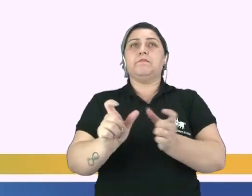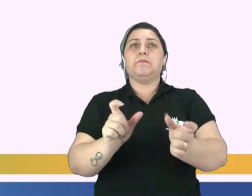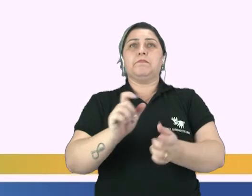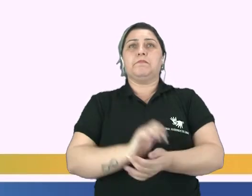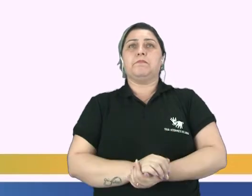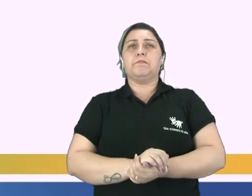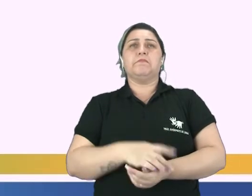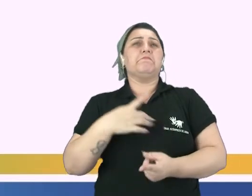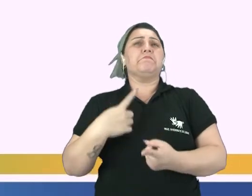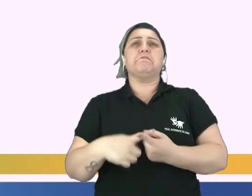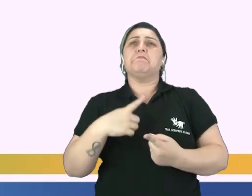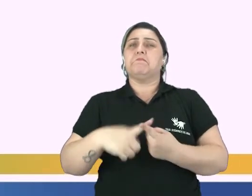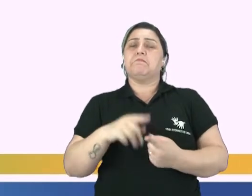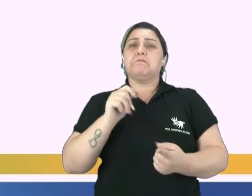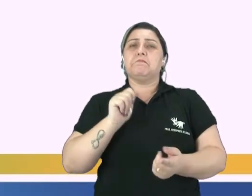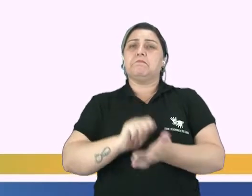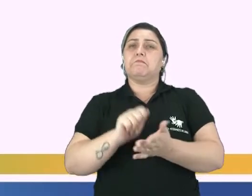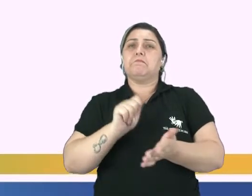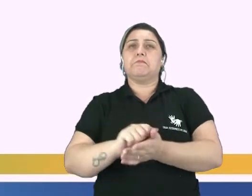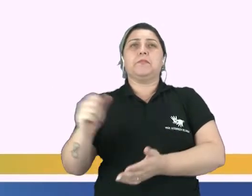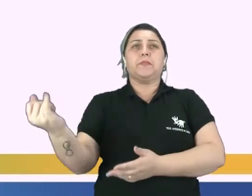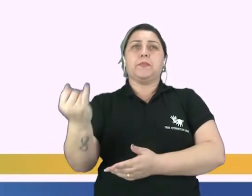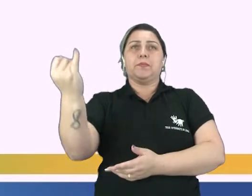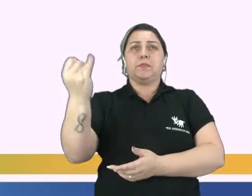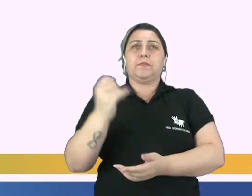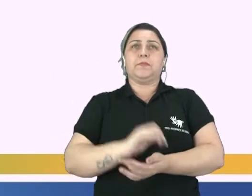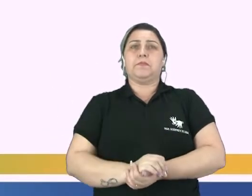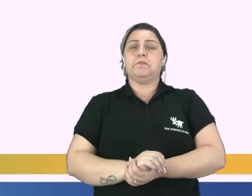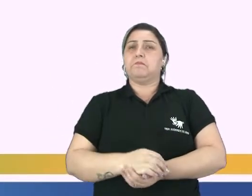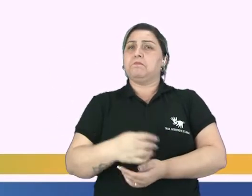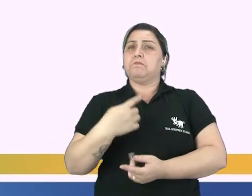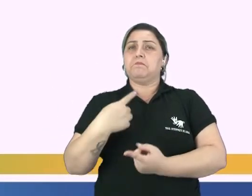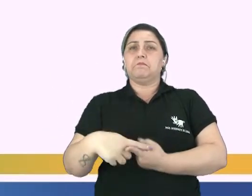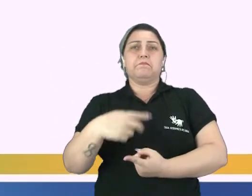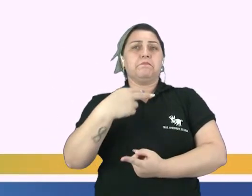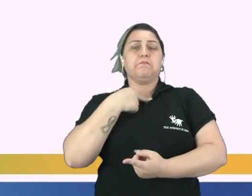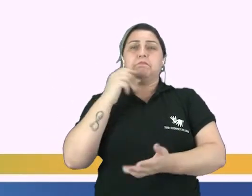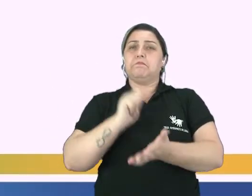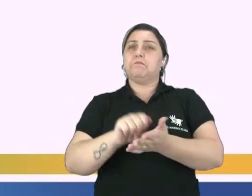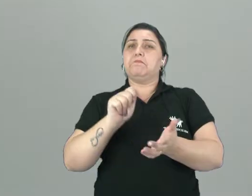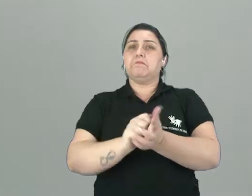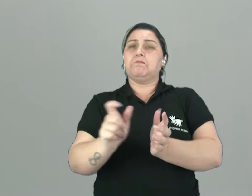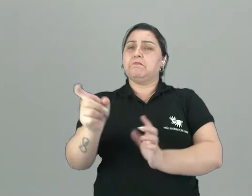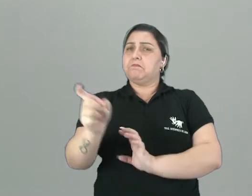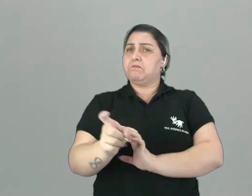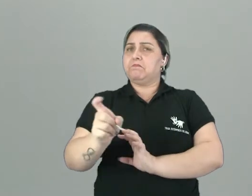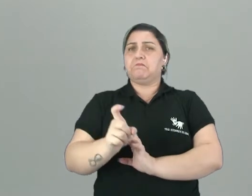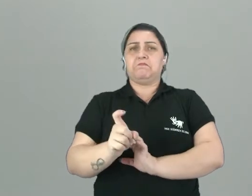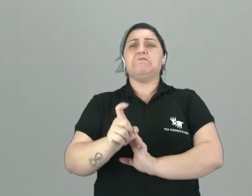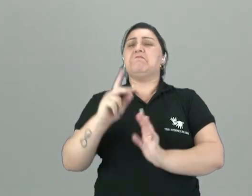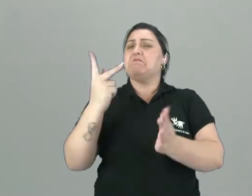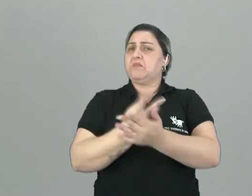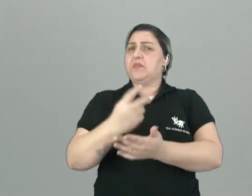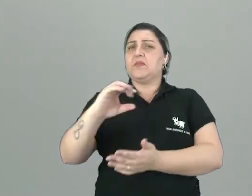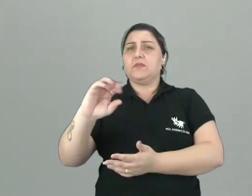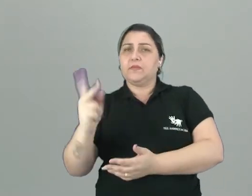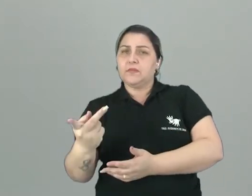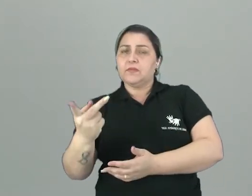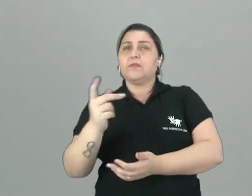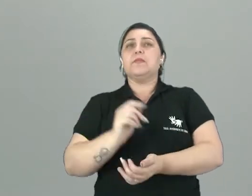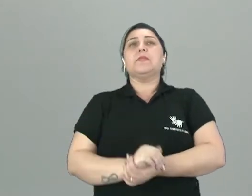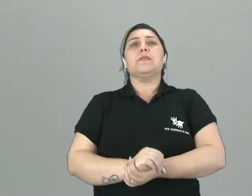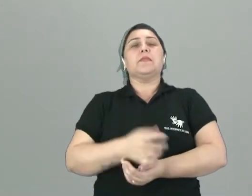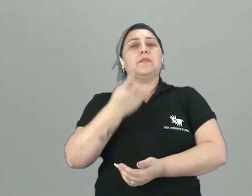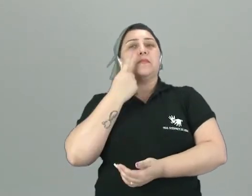tá? Por que a ortografia é importante? Por que eu não posso escrever uma palavra com X, mesmo que ela seja com CH?